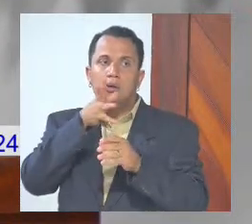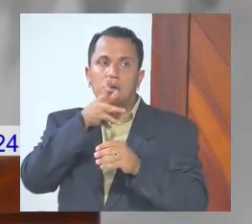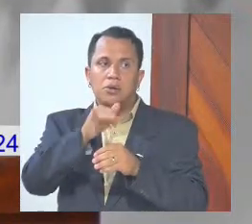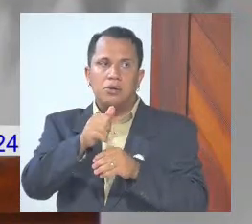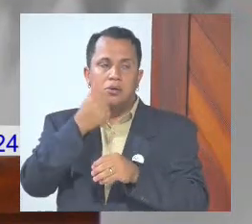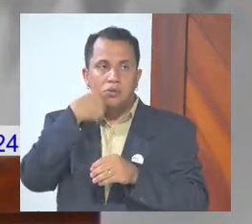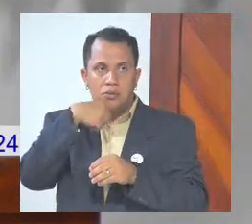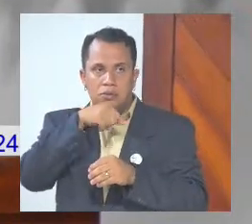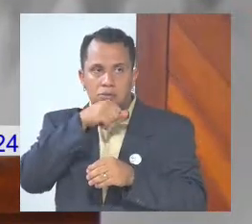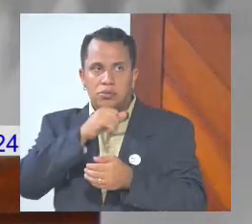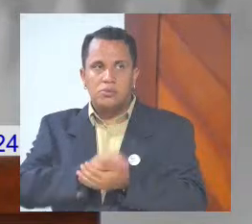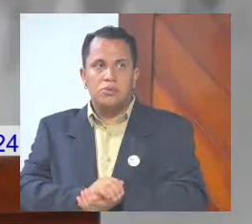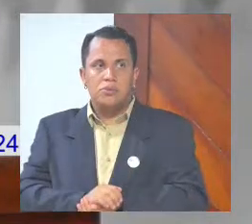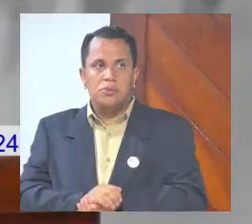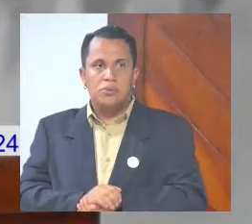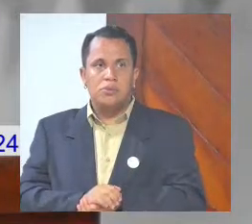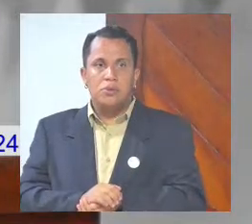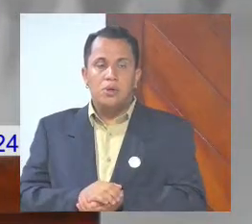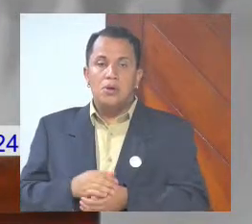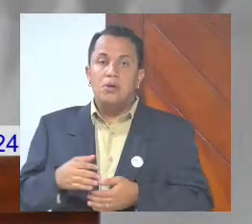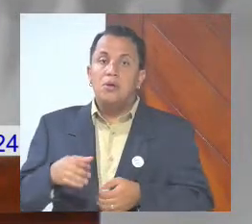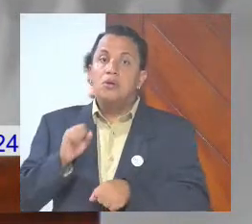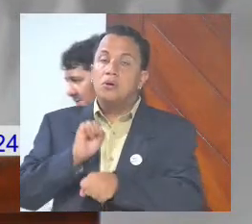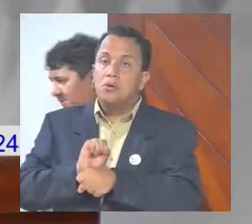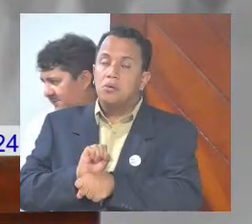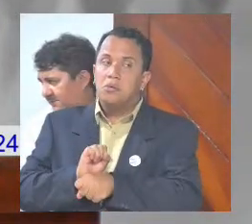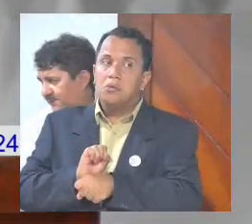pais. Os pais estão aí ansiosos,